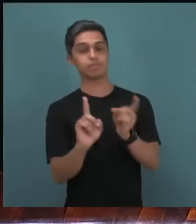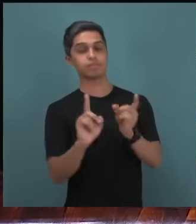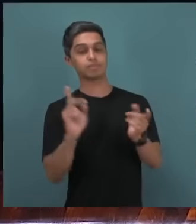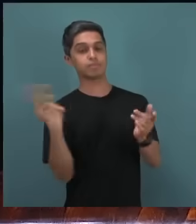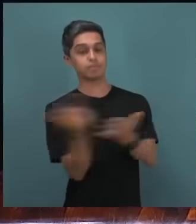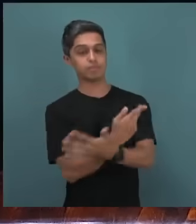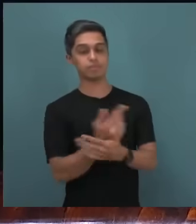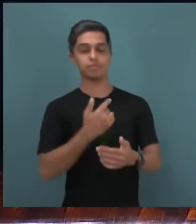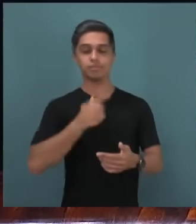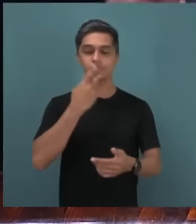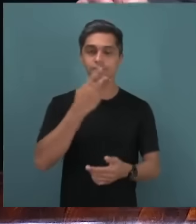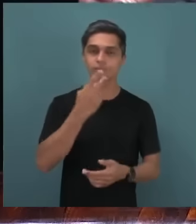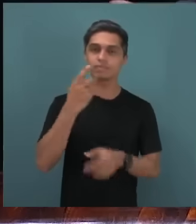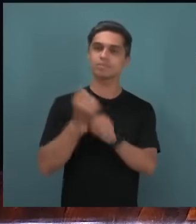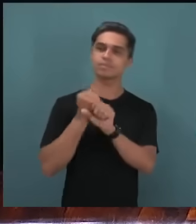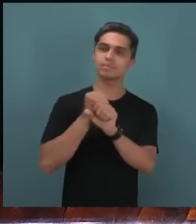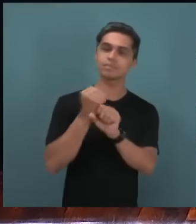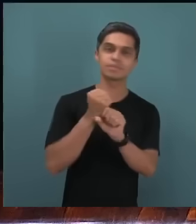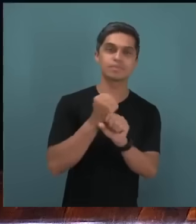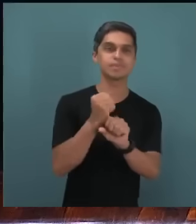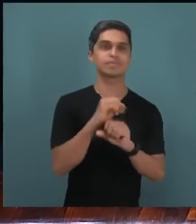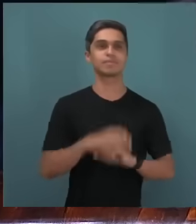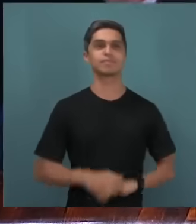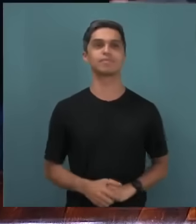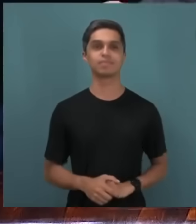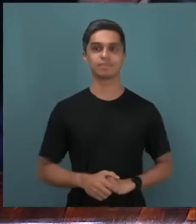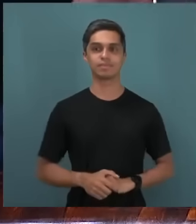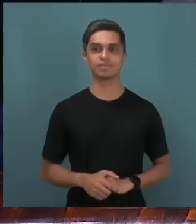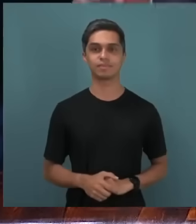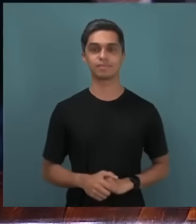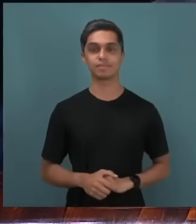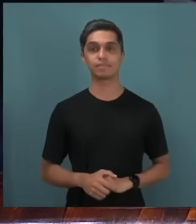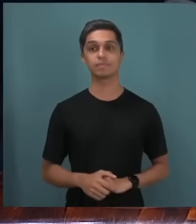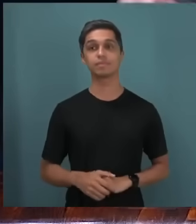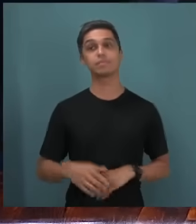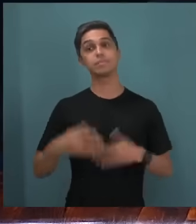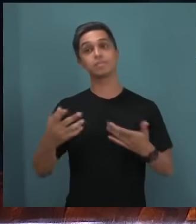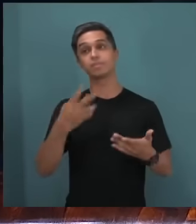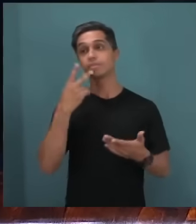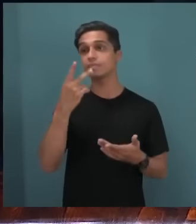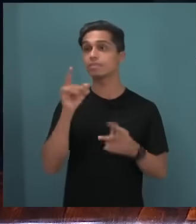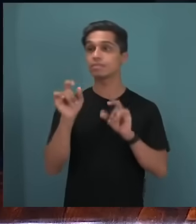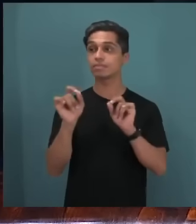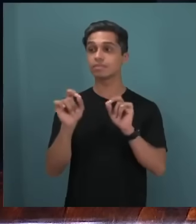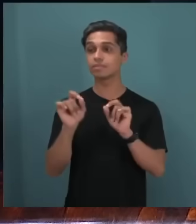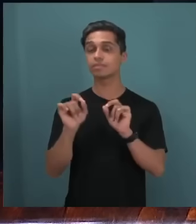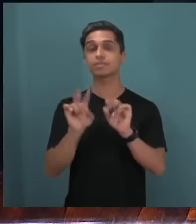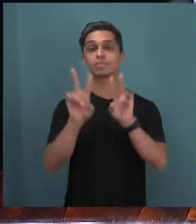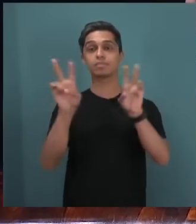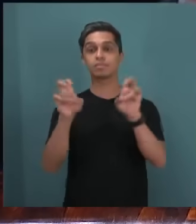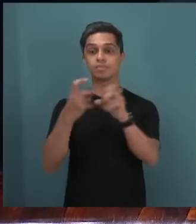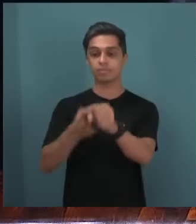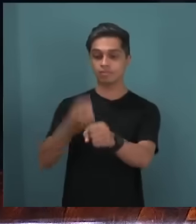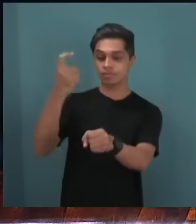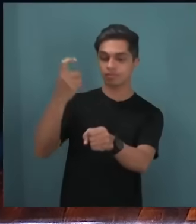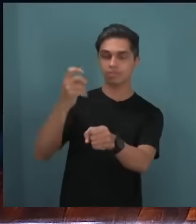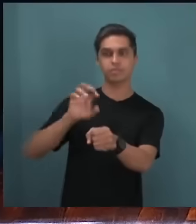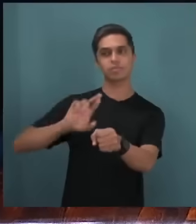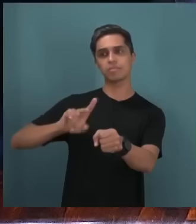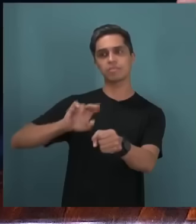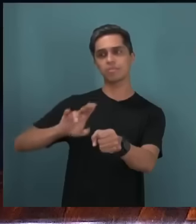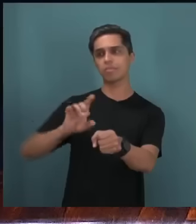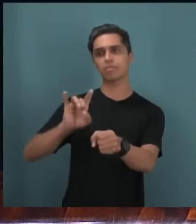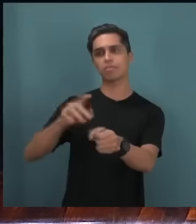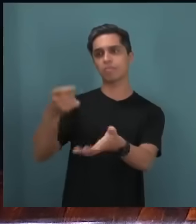anos. O que eu digo? Deve ser sobre o faturamento e não sobre a folha